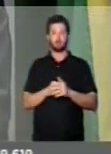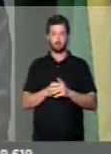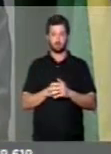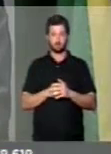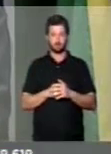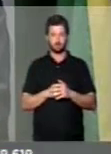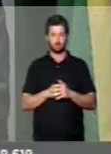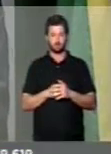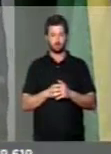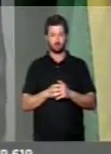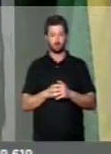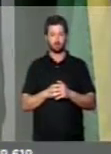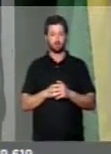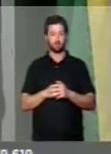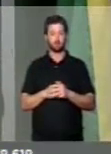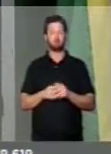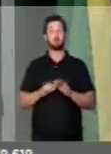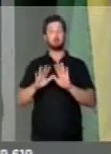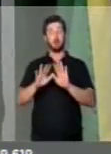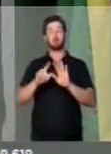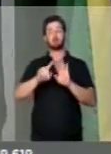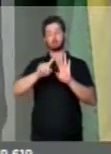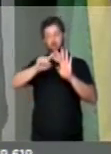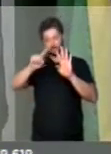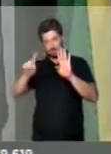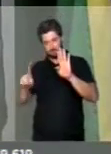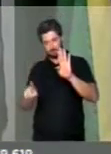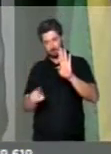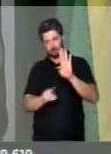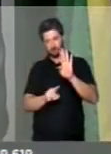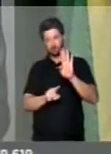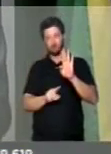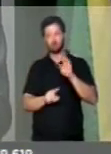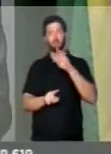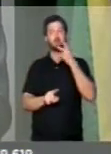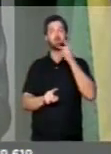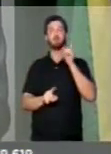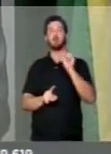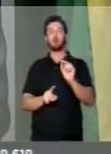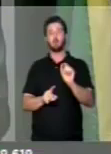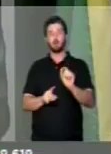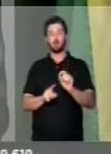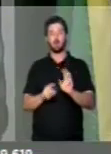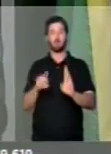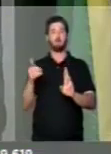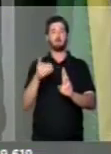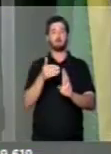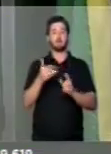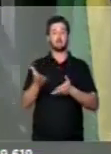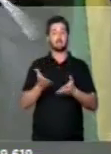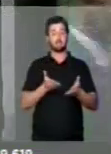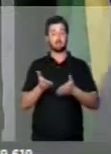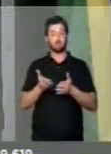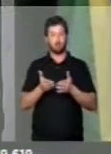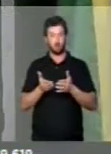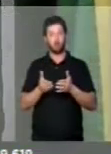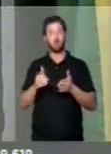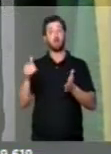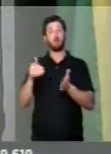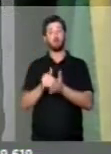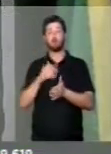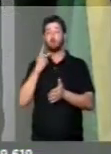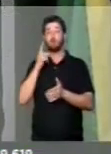auferidos. Mas na sequência, vem dizendo algumas referências ao servidor e termina